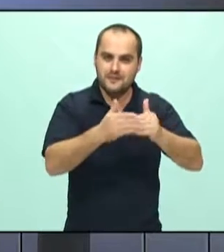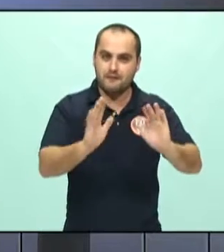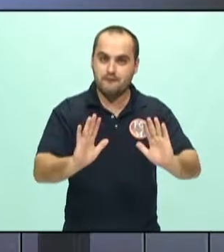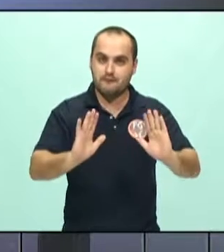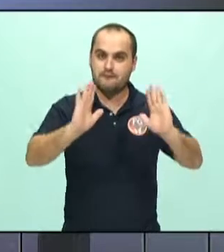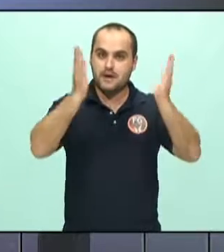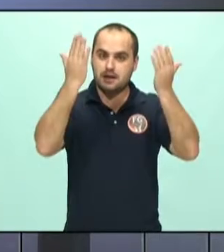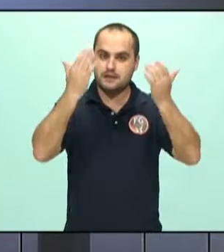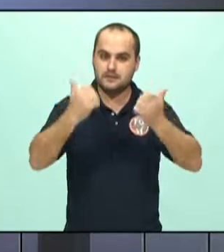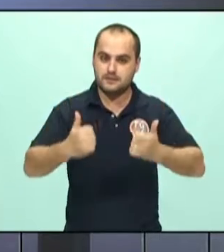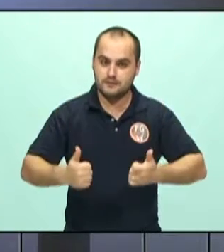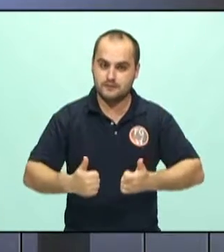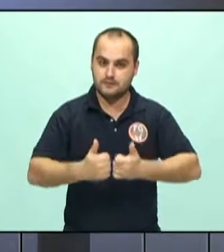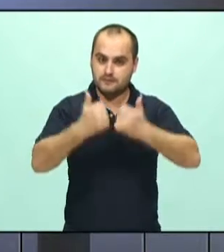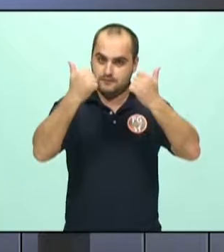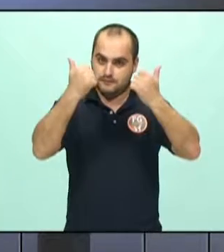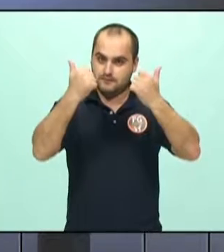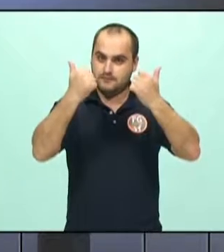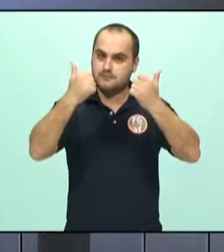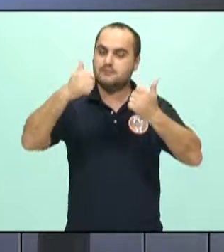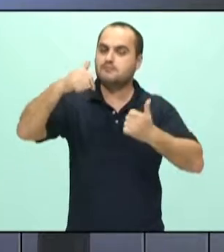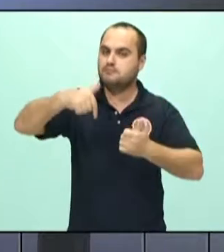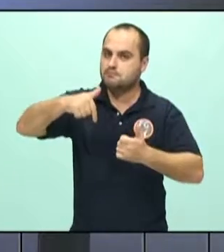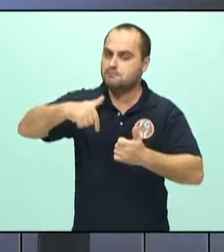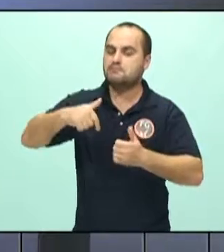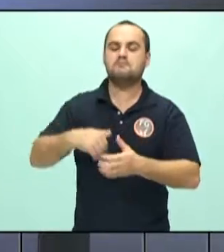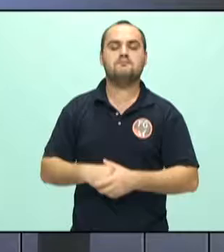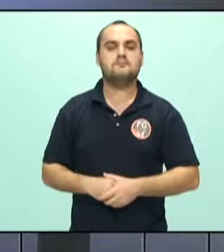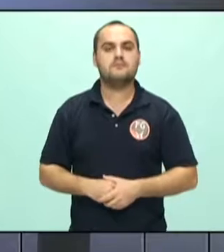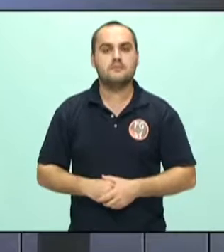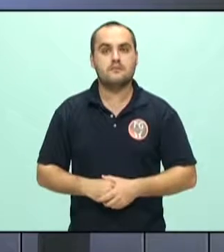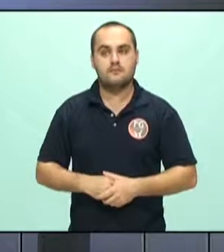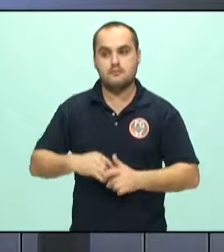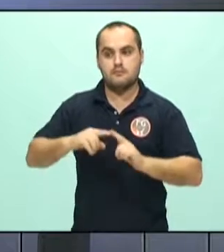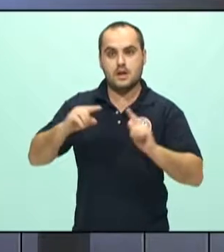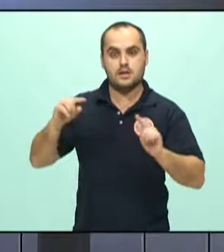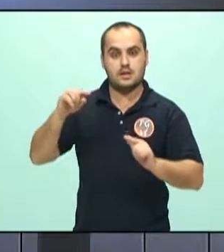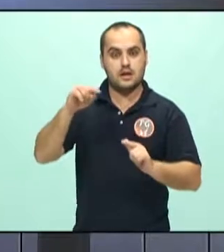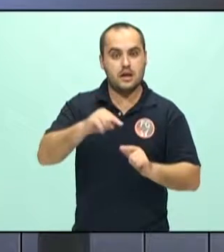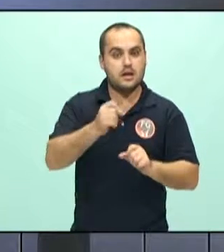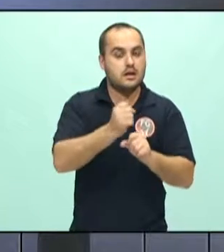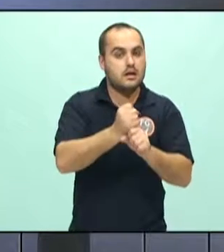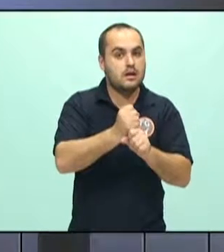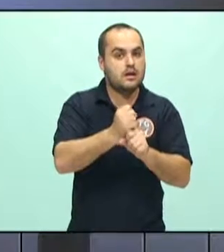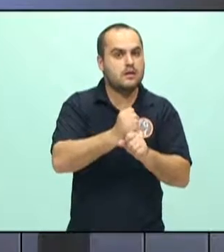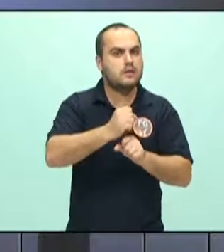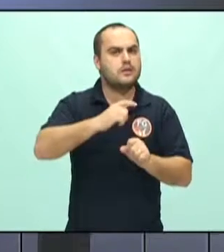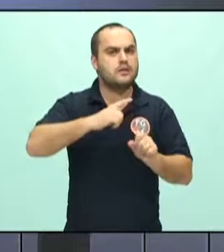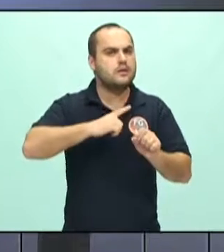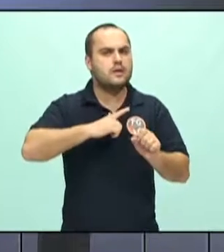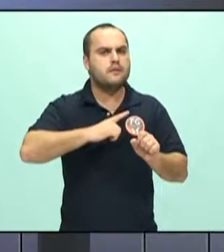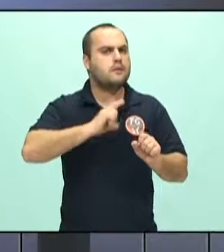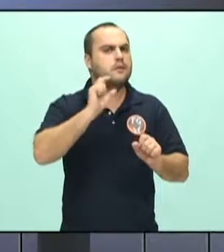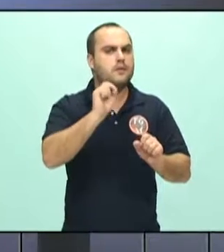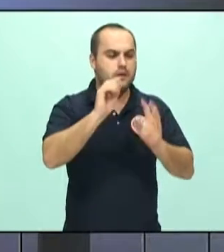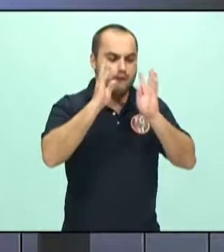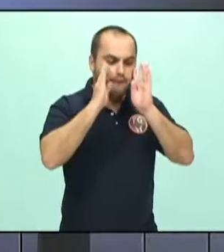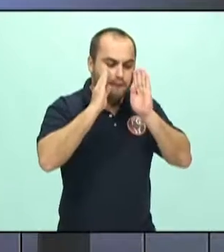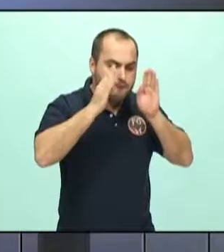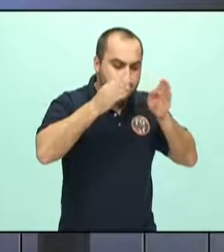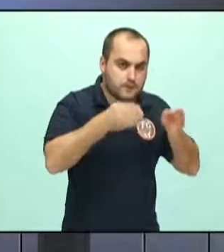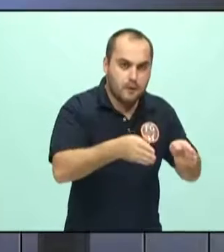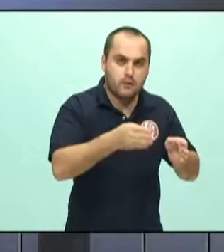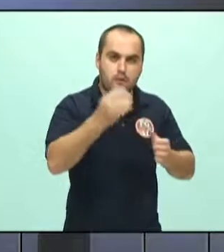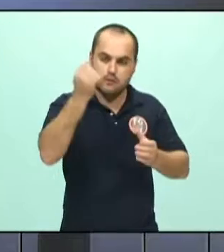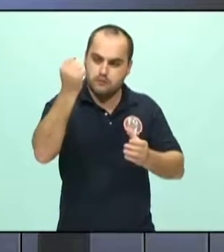dos de um dos diferenciais foi o foco nos conceitos de sustentabilidade e